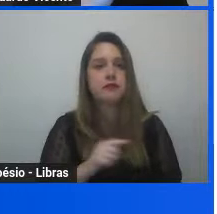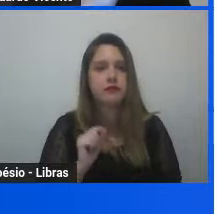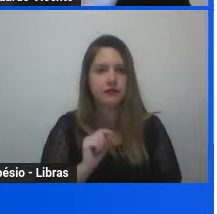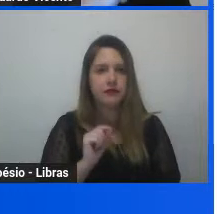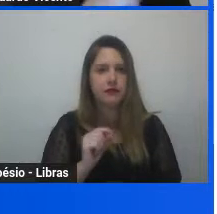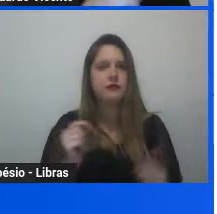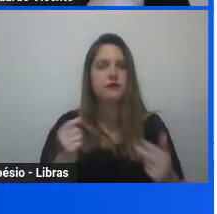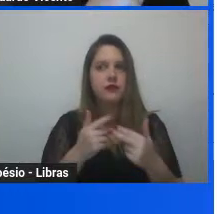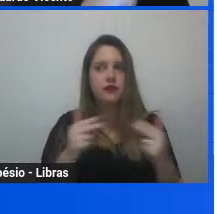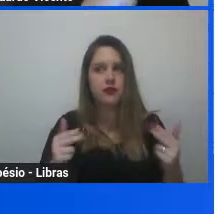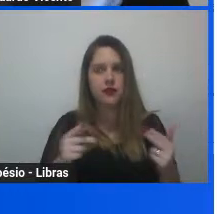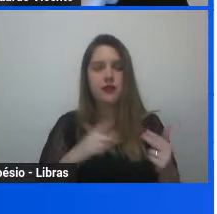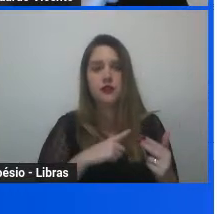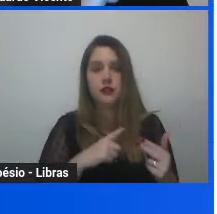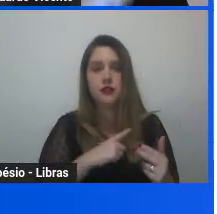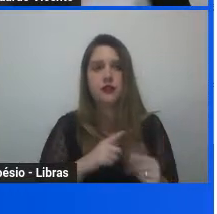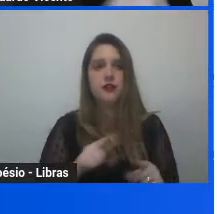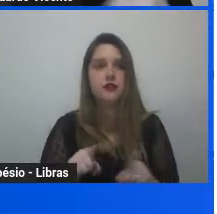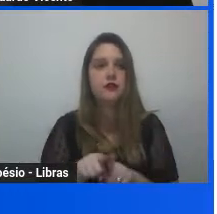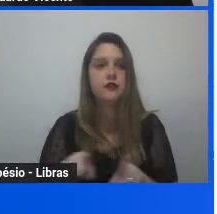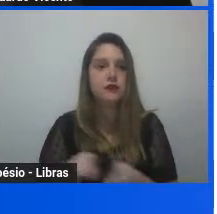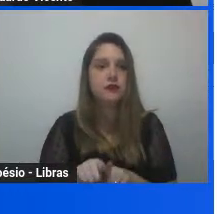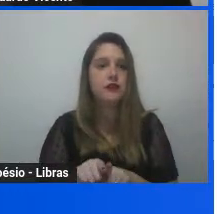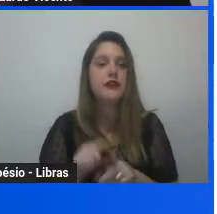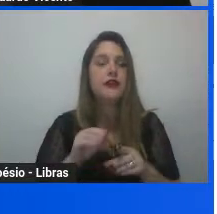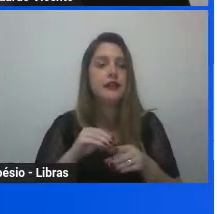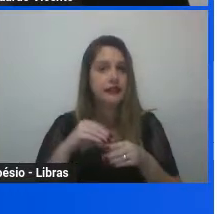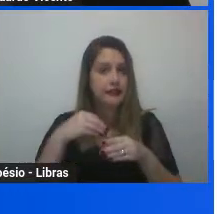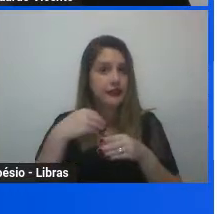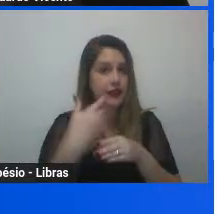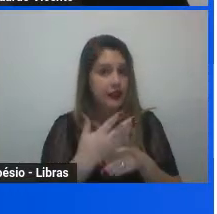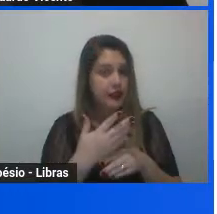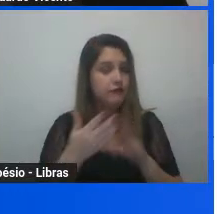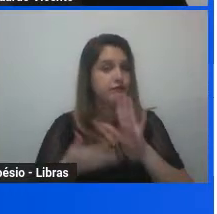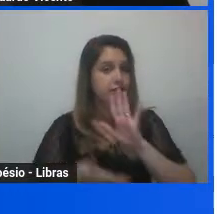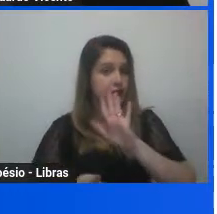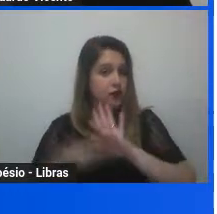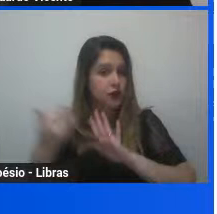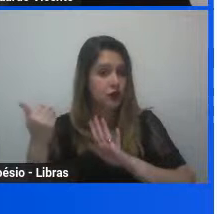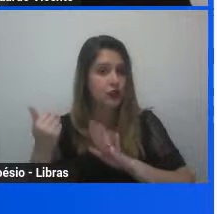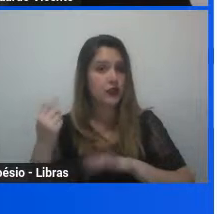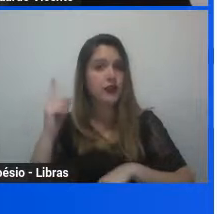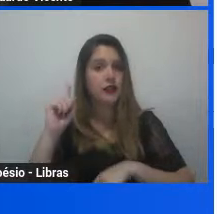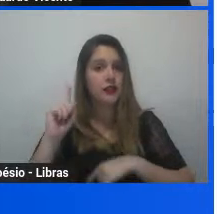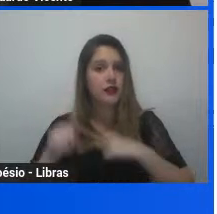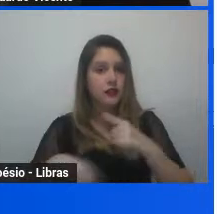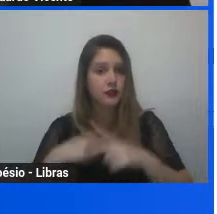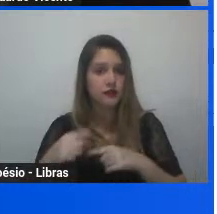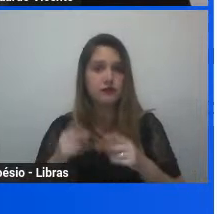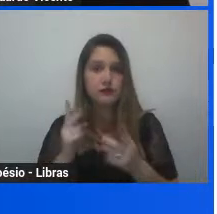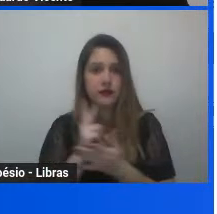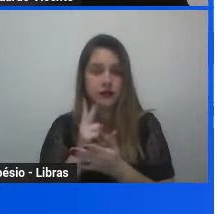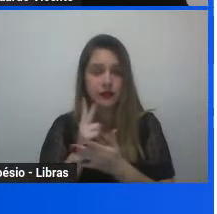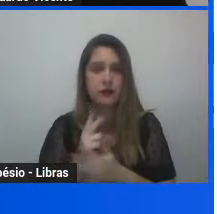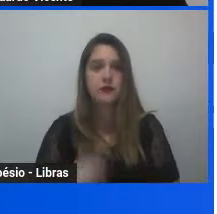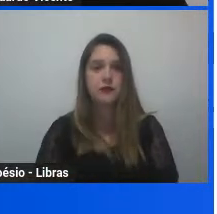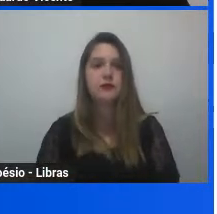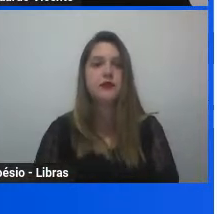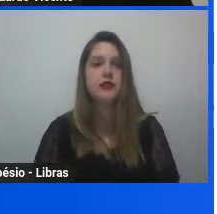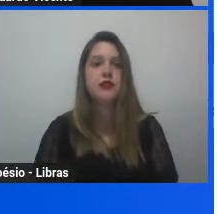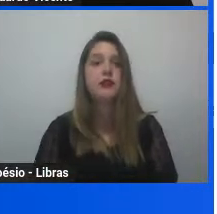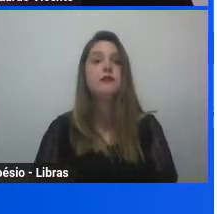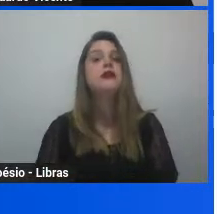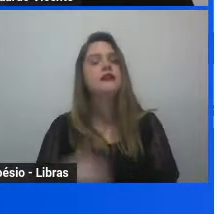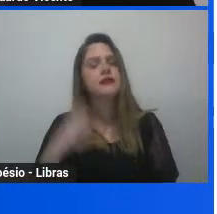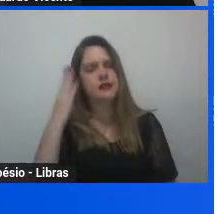foram perdidos, tá? Internamente. Dirá se for externamente. Sei que é difícil,